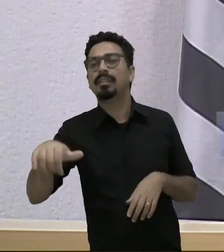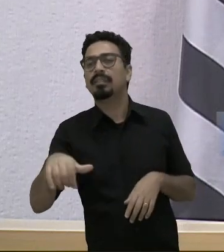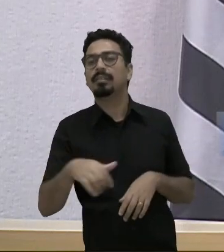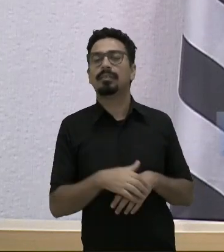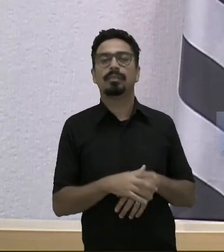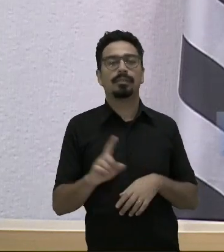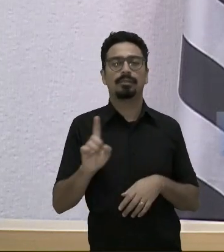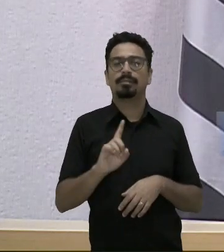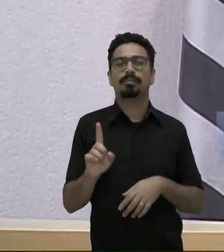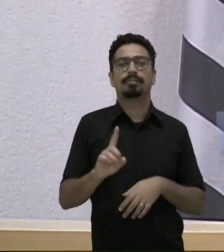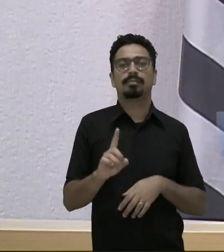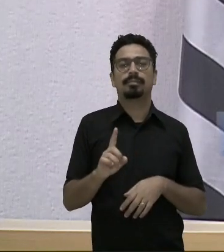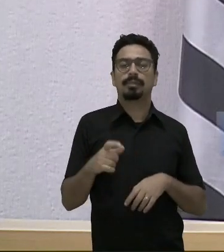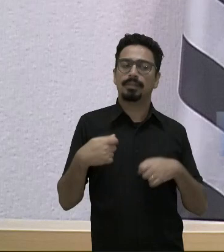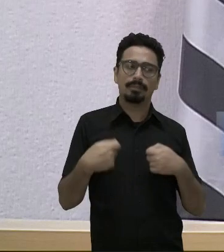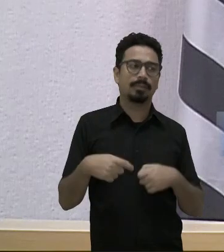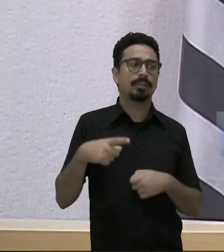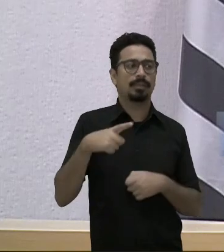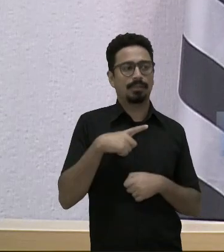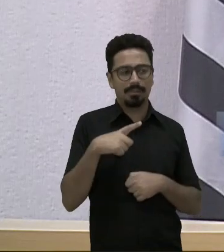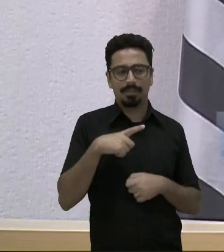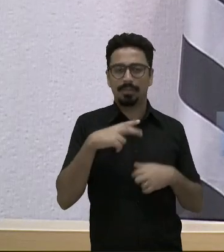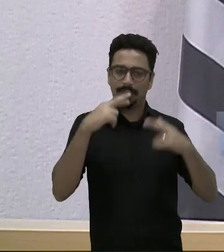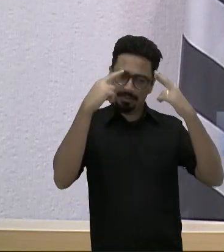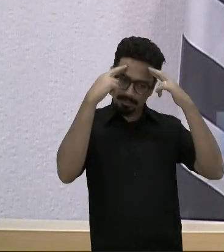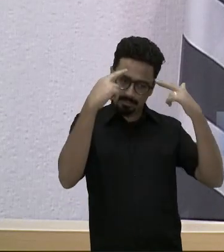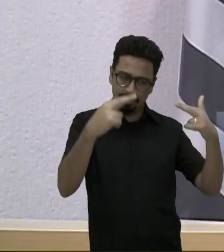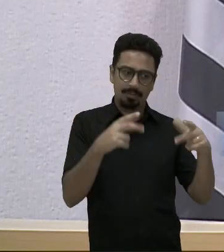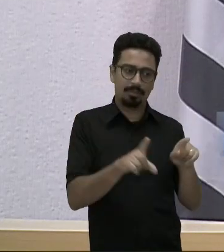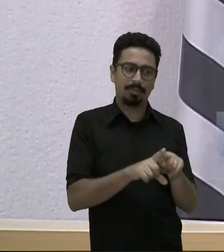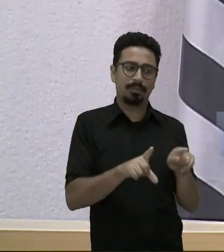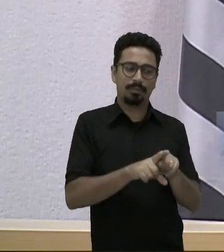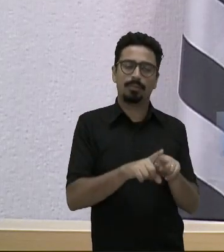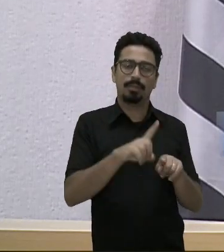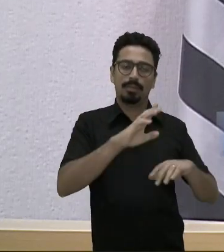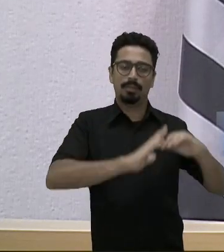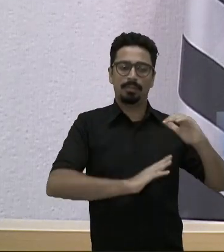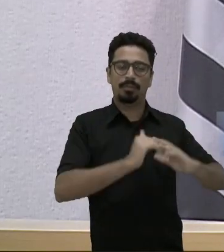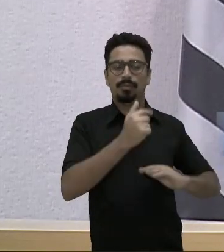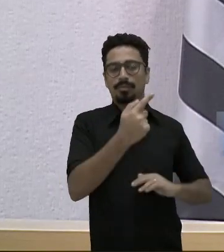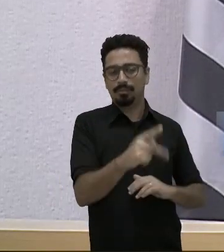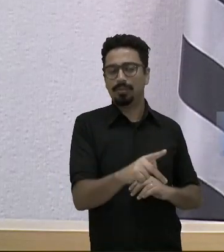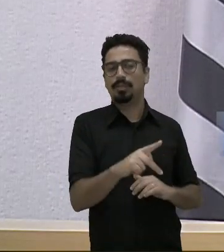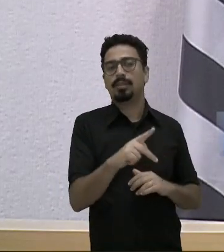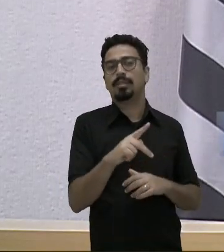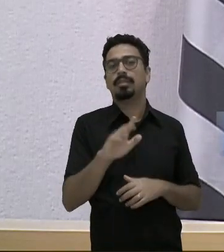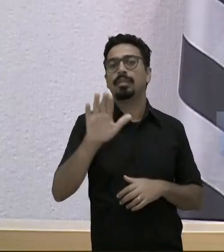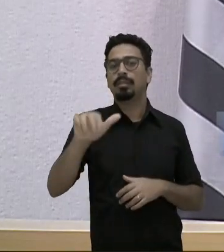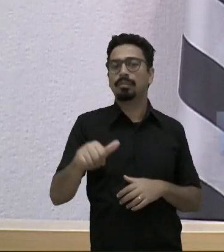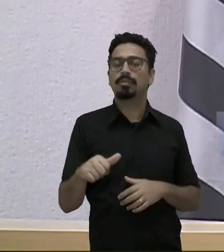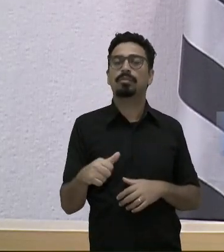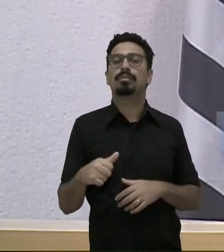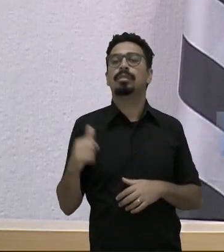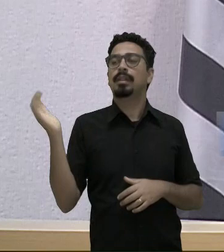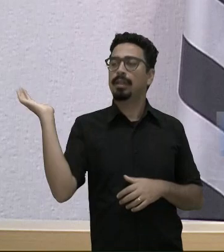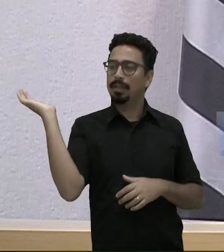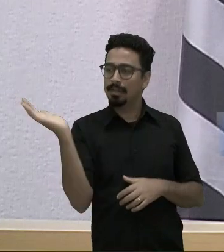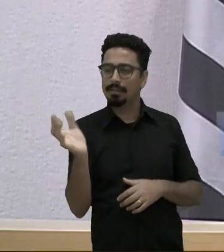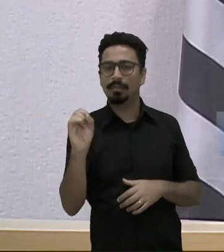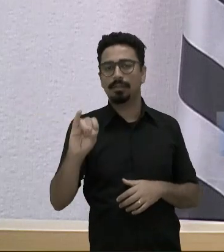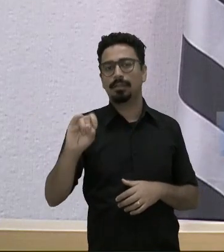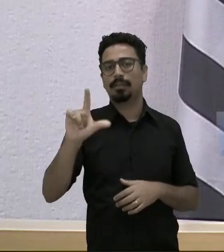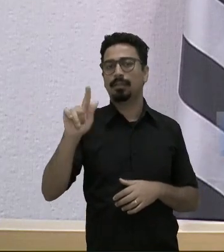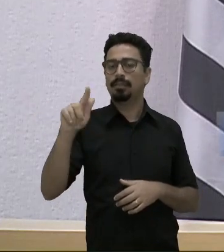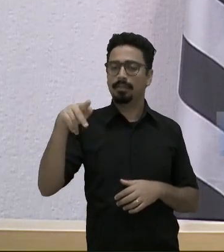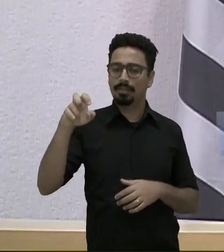aí? Não. Ela merece ser respeitada na sua profissão. Ô garçom, Igner, por favor, Igner, por favor,